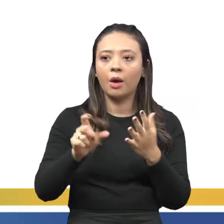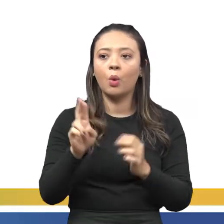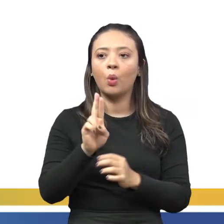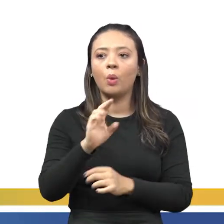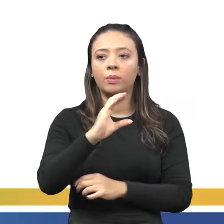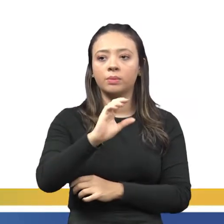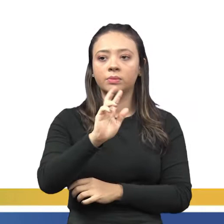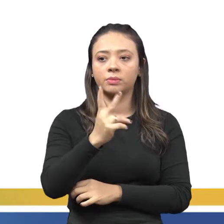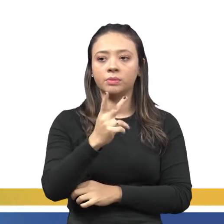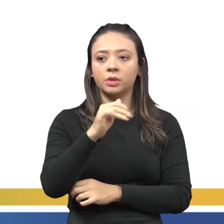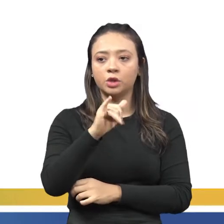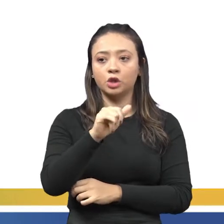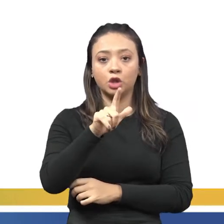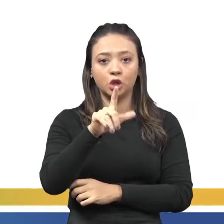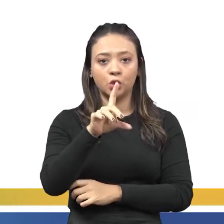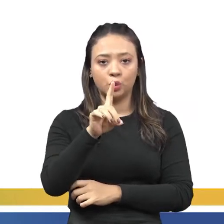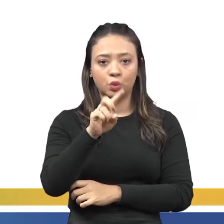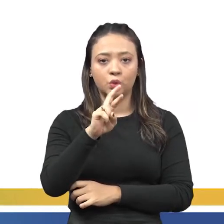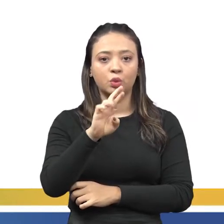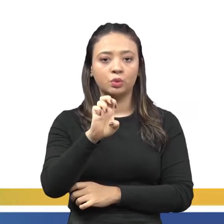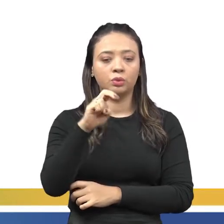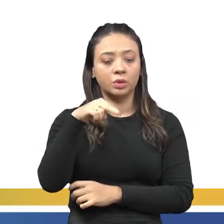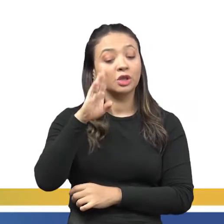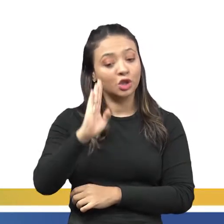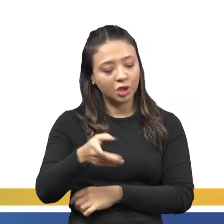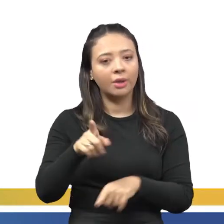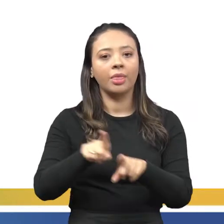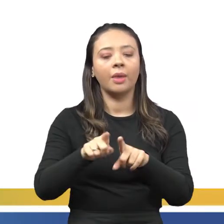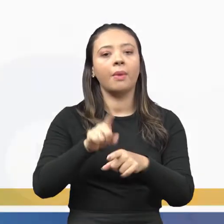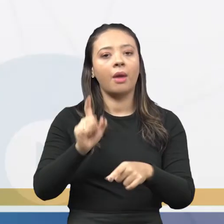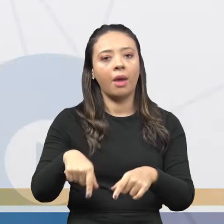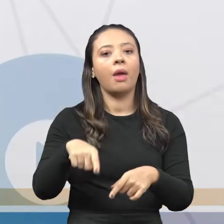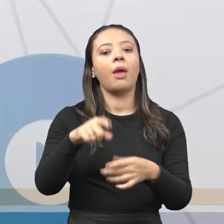S porque children também já está na forma plural.